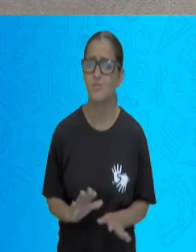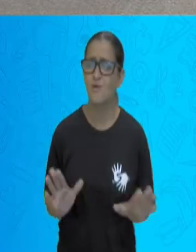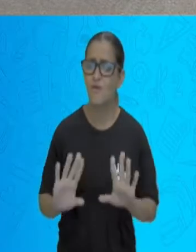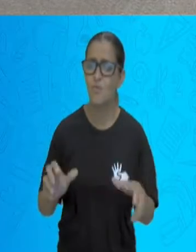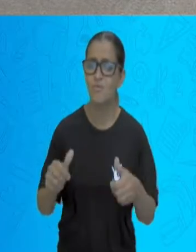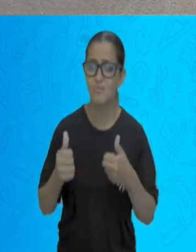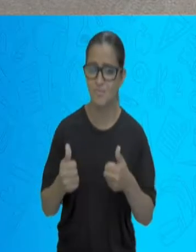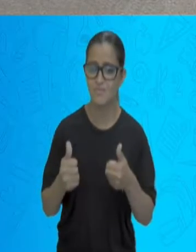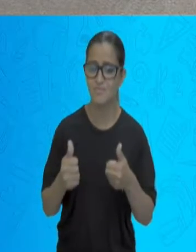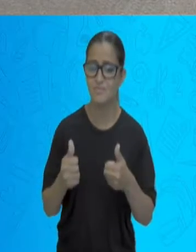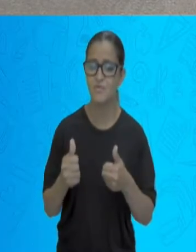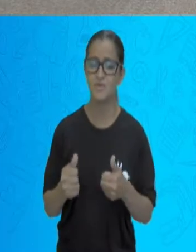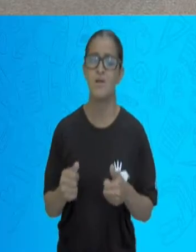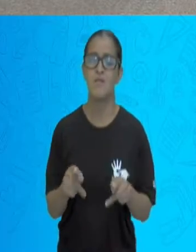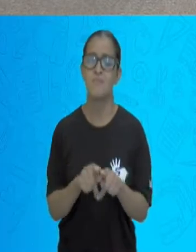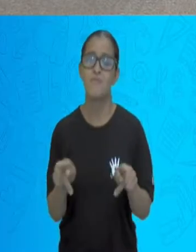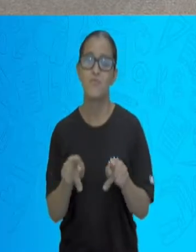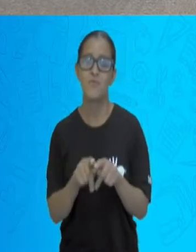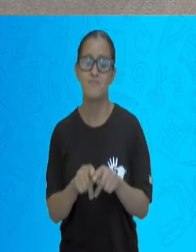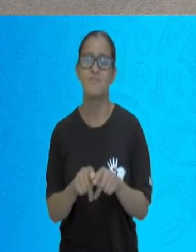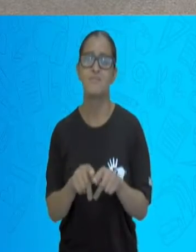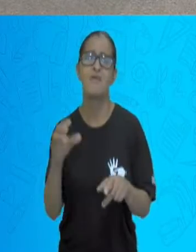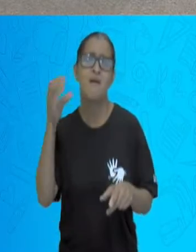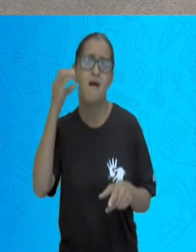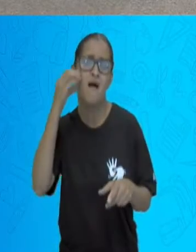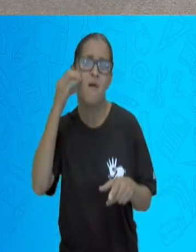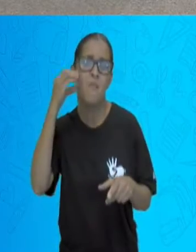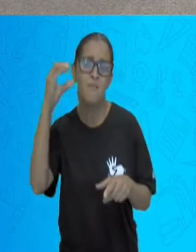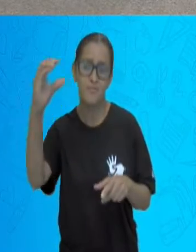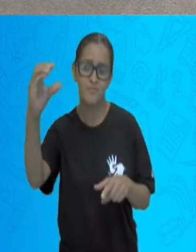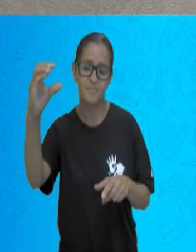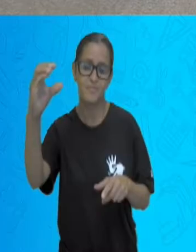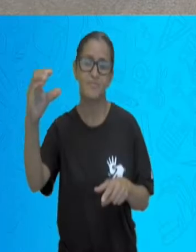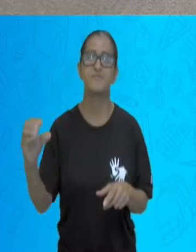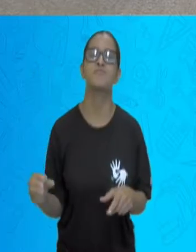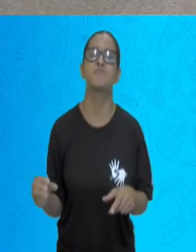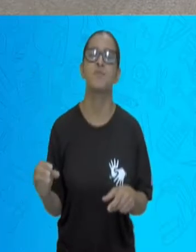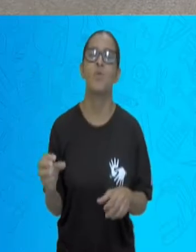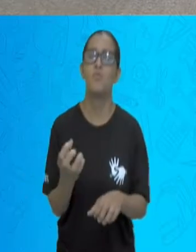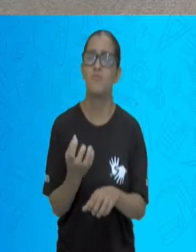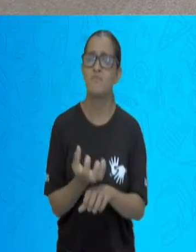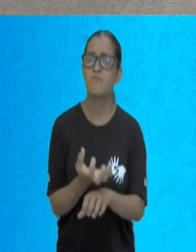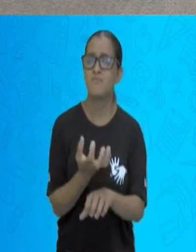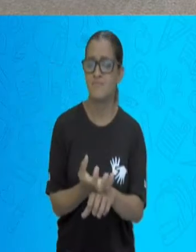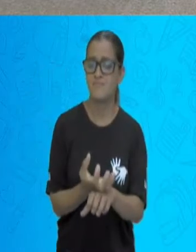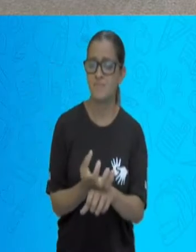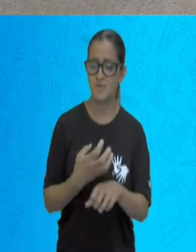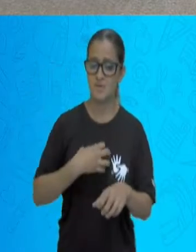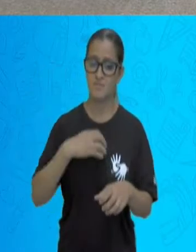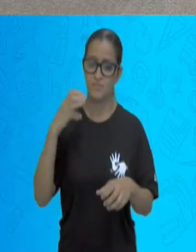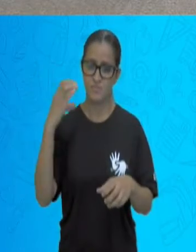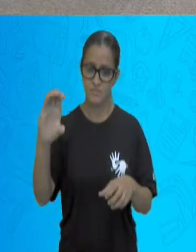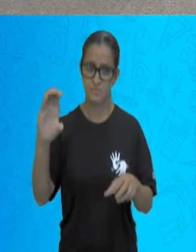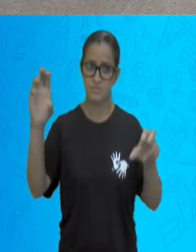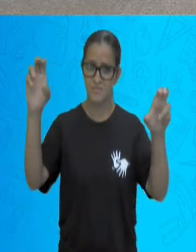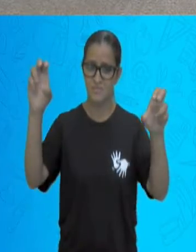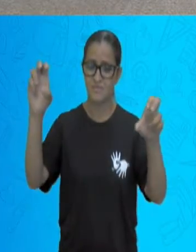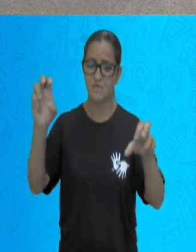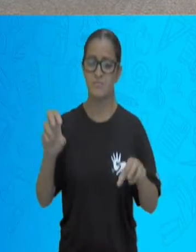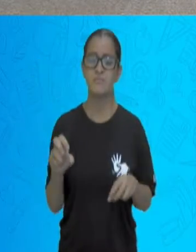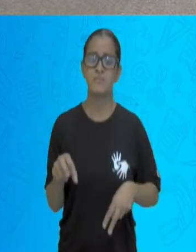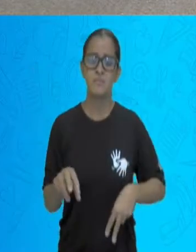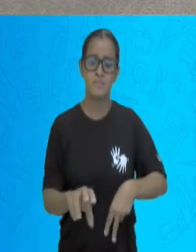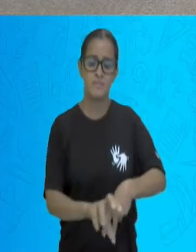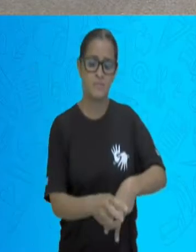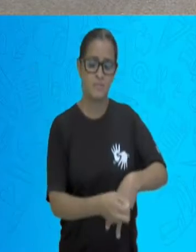Olá, eu sou Cláudia, professora de ciências, e hoje nós vamos falar do sistema respiratório. Bom,